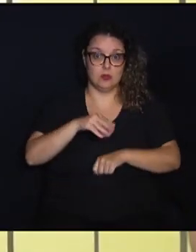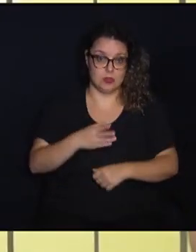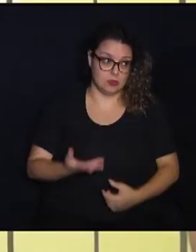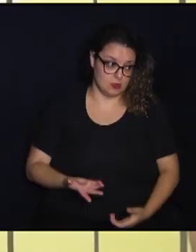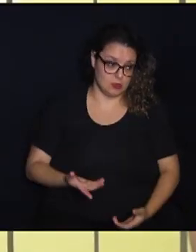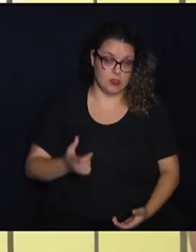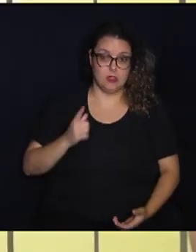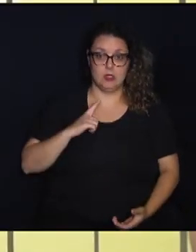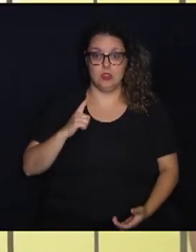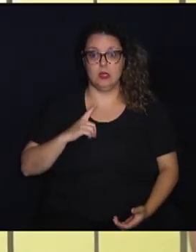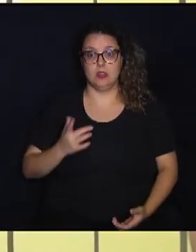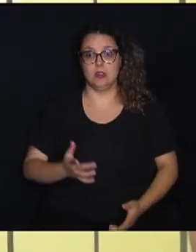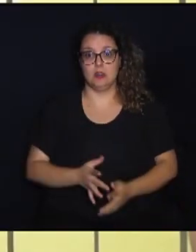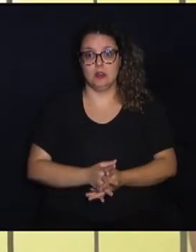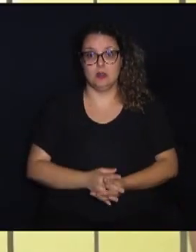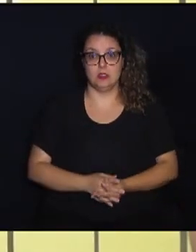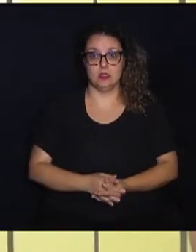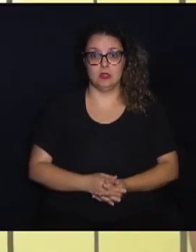tem